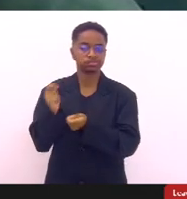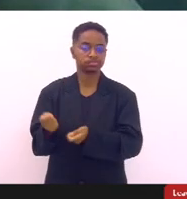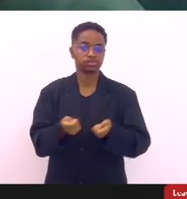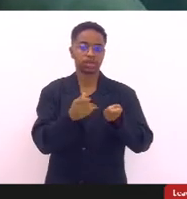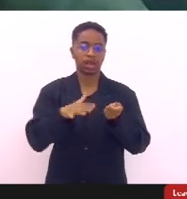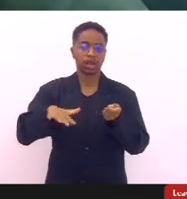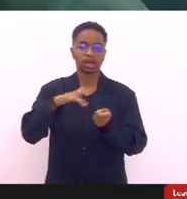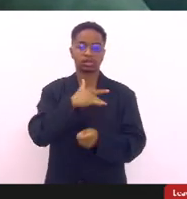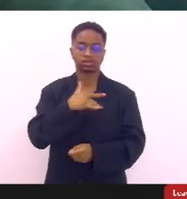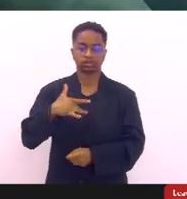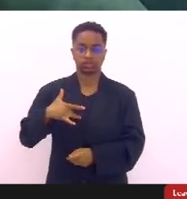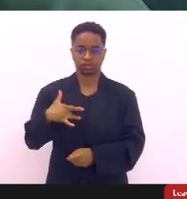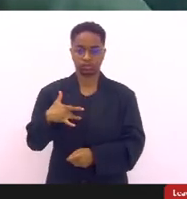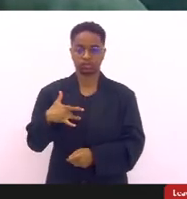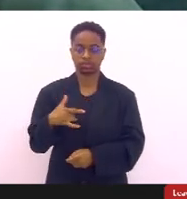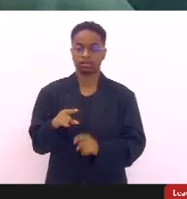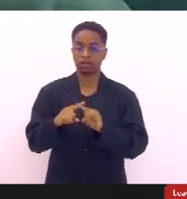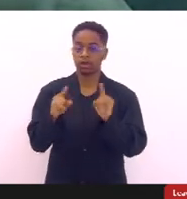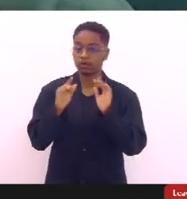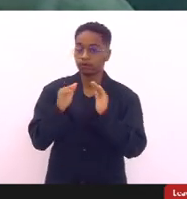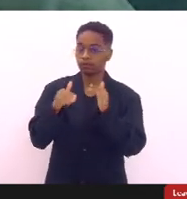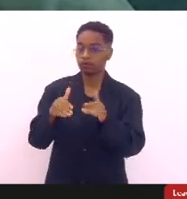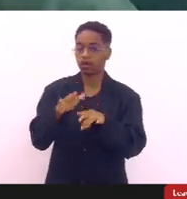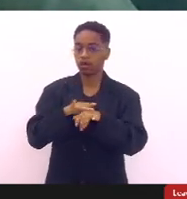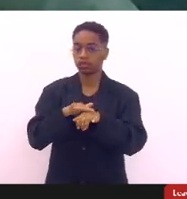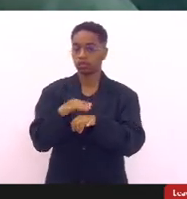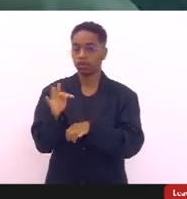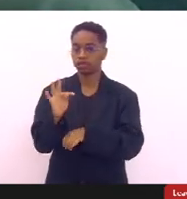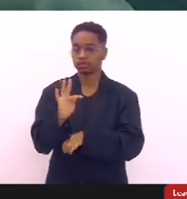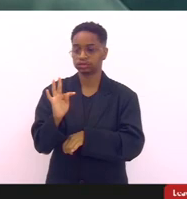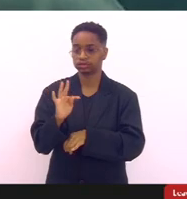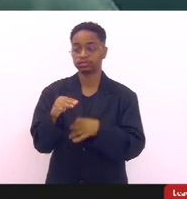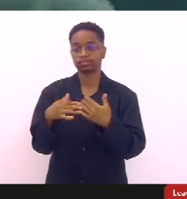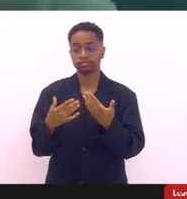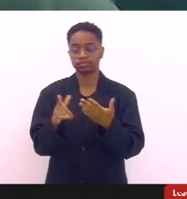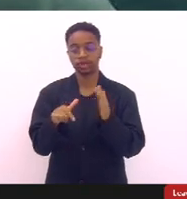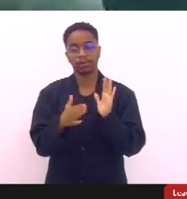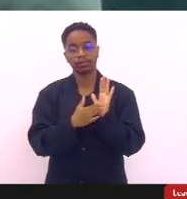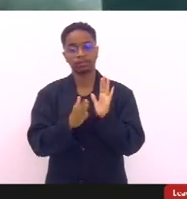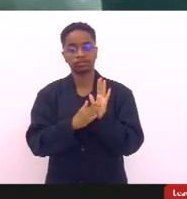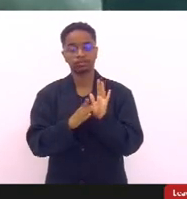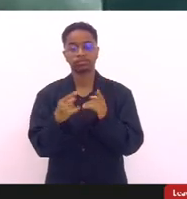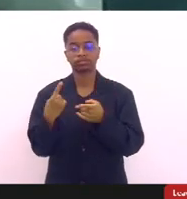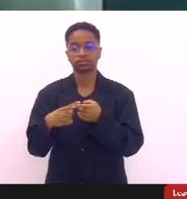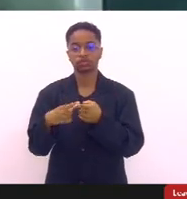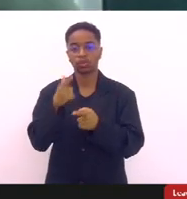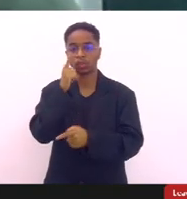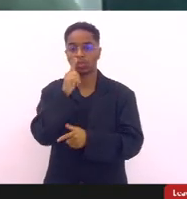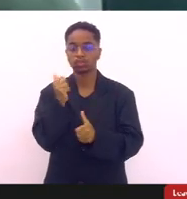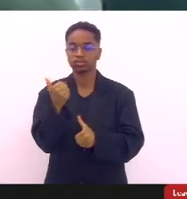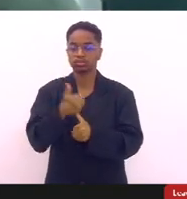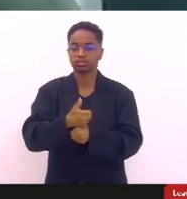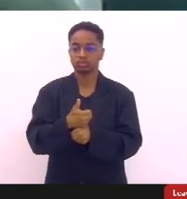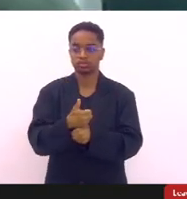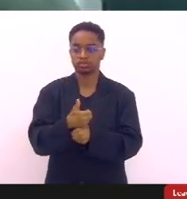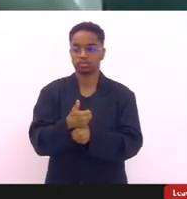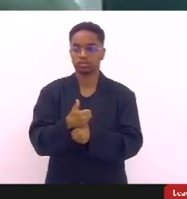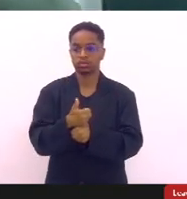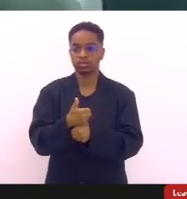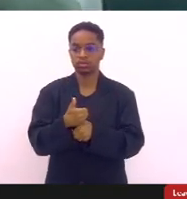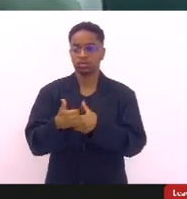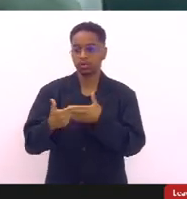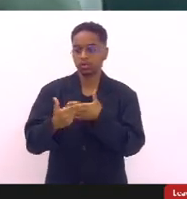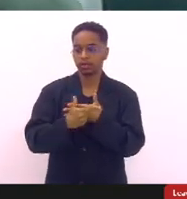saúde, né? Com foco na tuberculose. Essa é a proposta, que aí substituiria, né, a